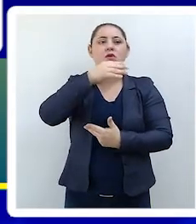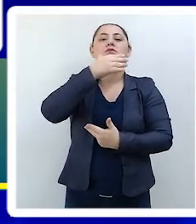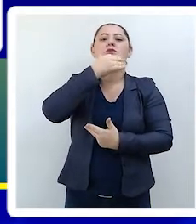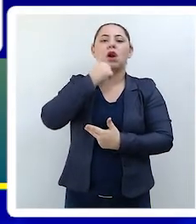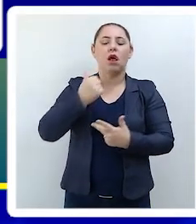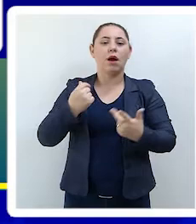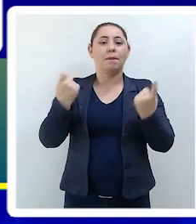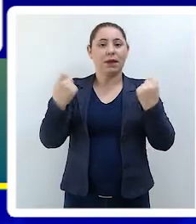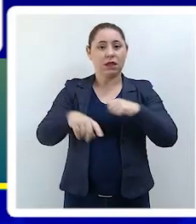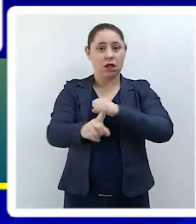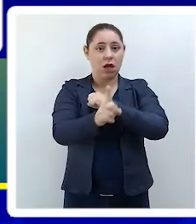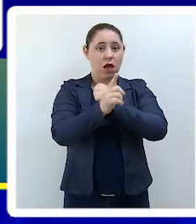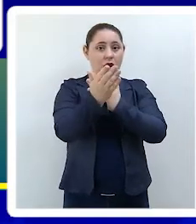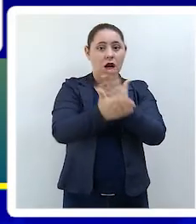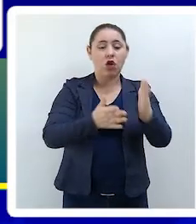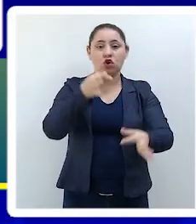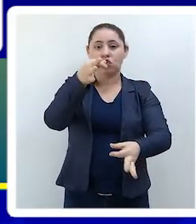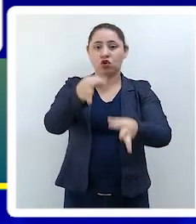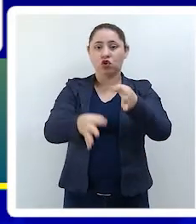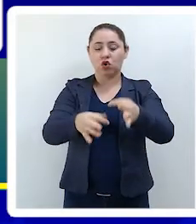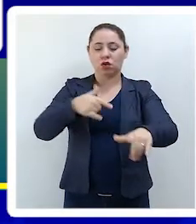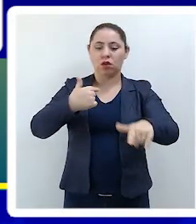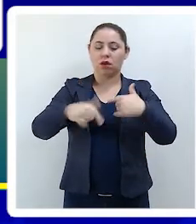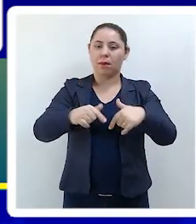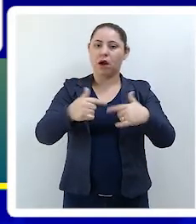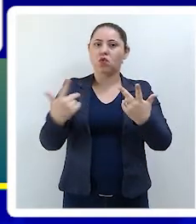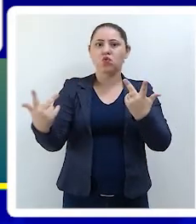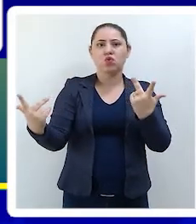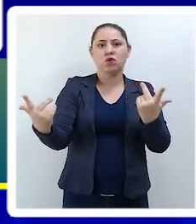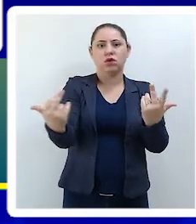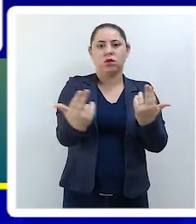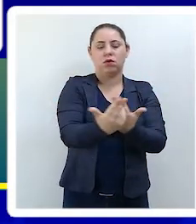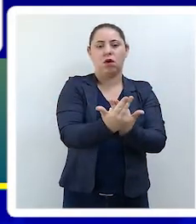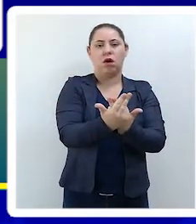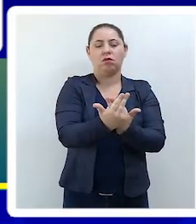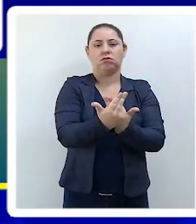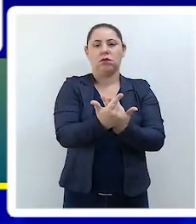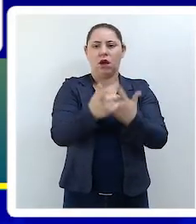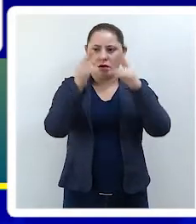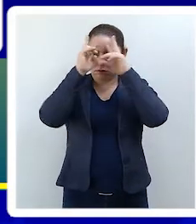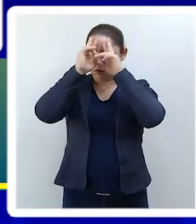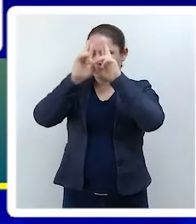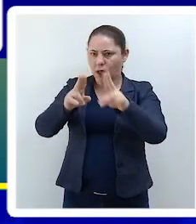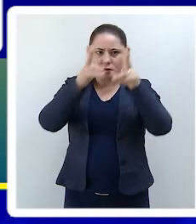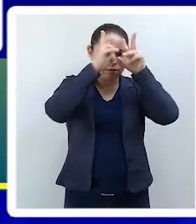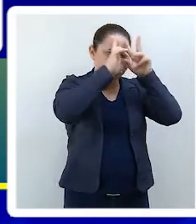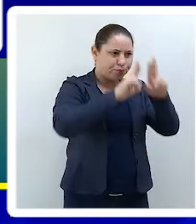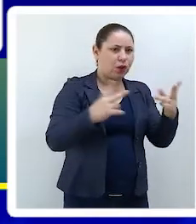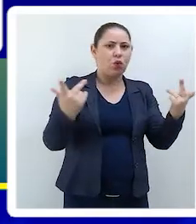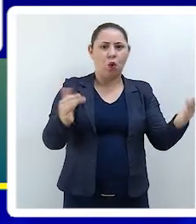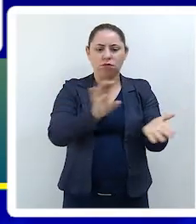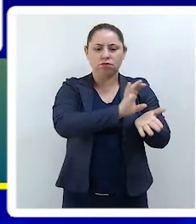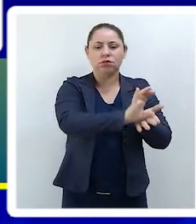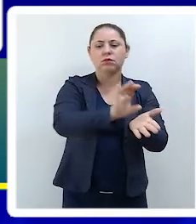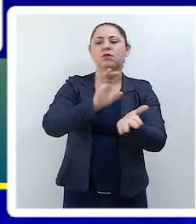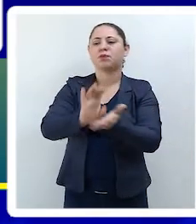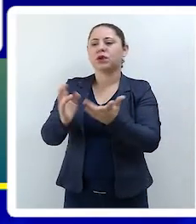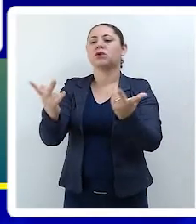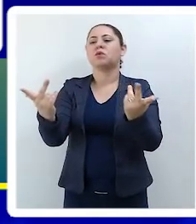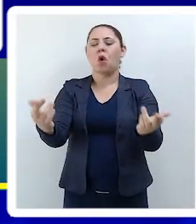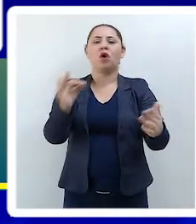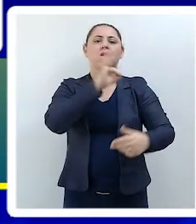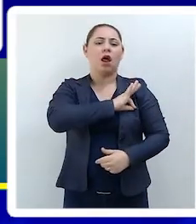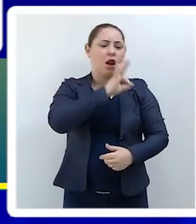ser tratados de forma justa no trabalho, com o mesmo respeito, os mesmos incentivos, os mesmos